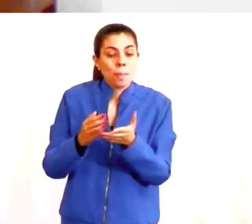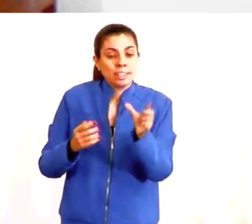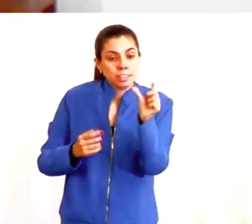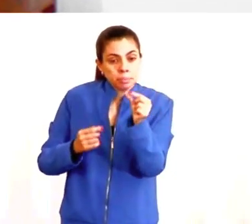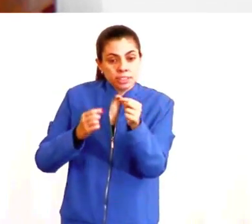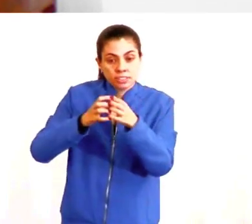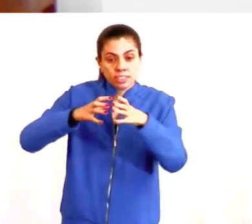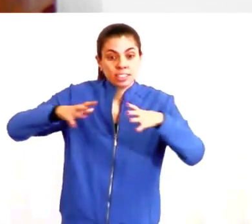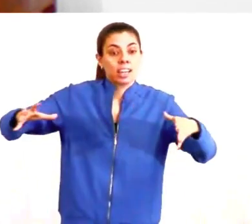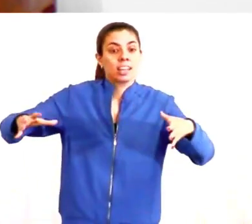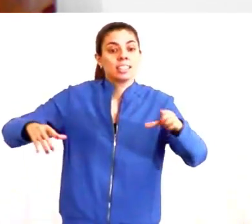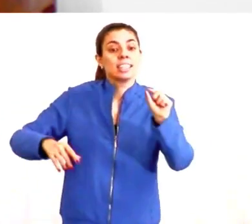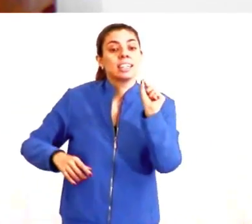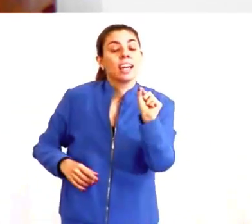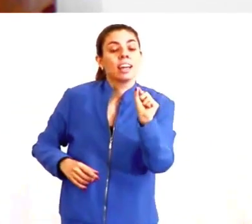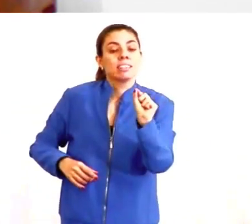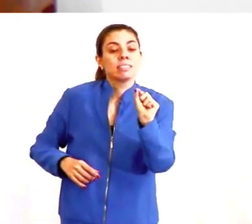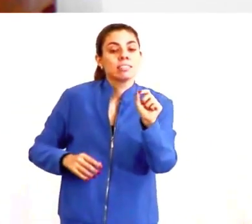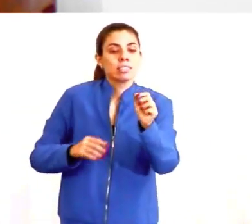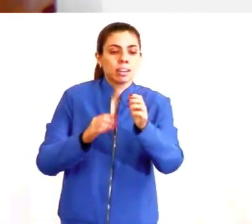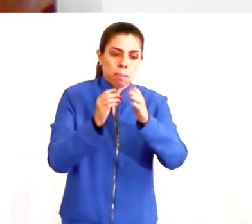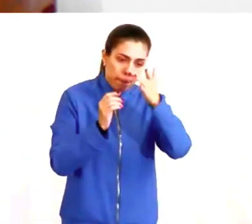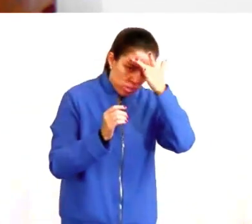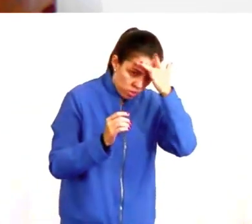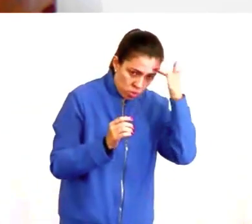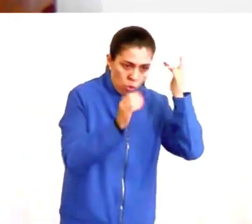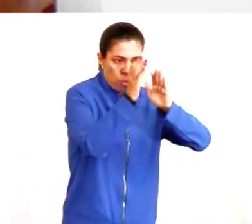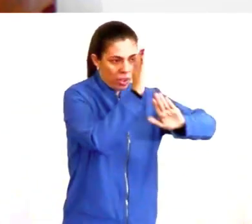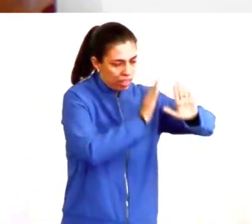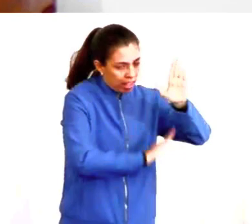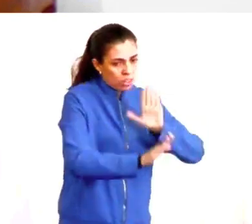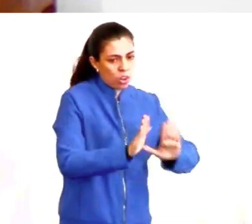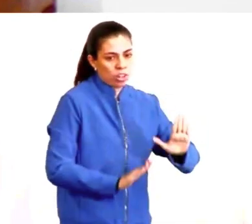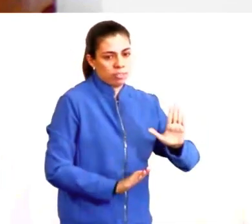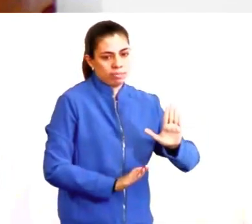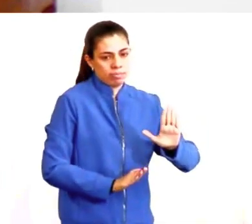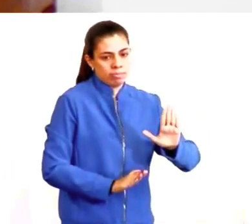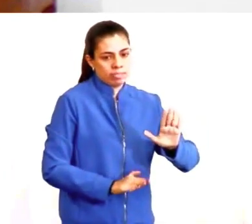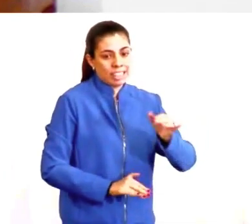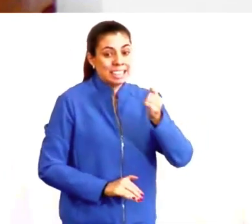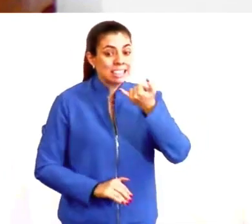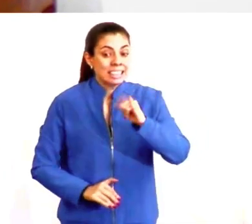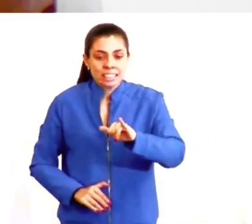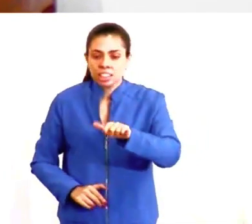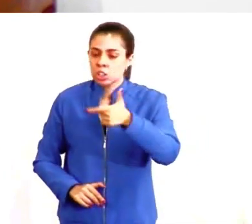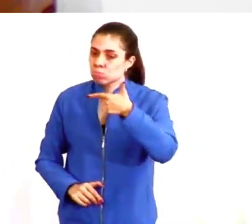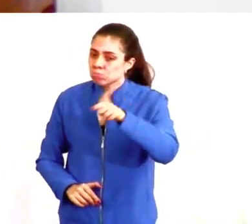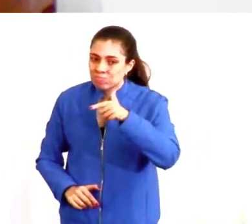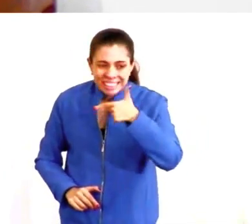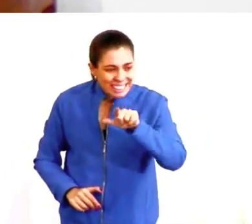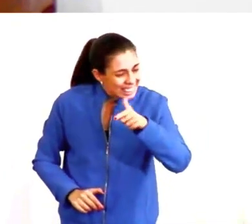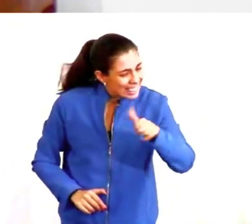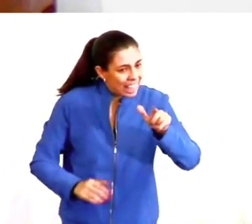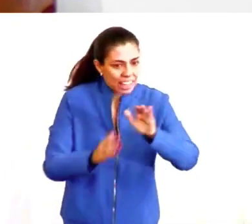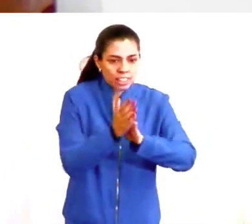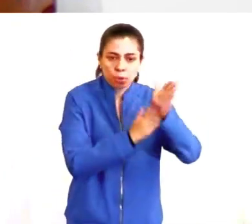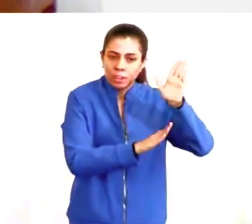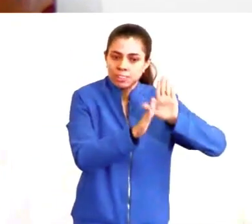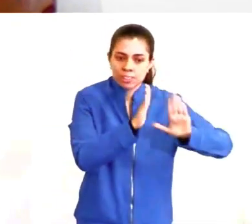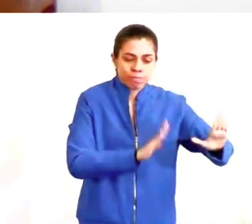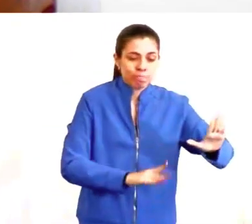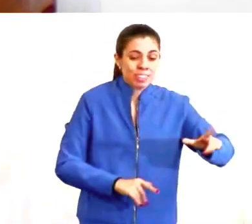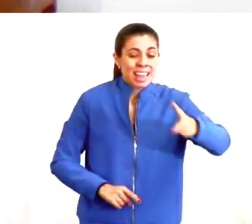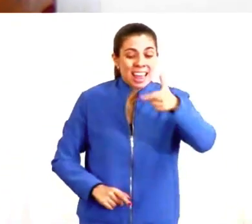Sem adoração não tem multiplicação. Equívoco na adoração, por implicação